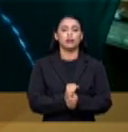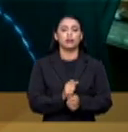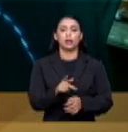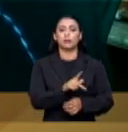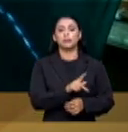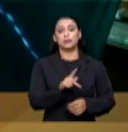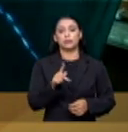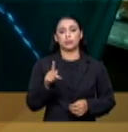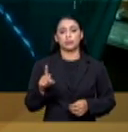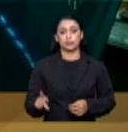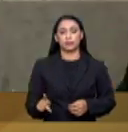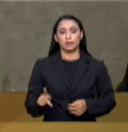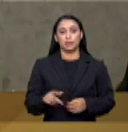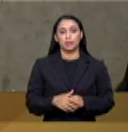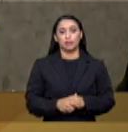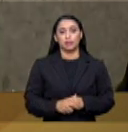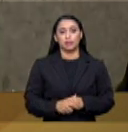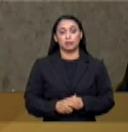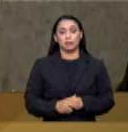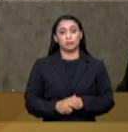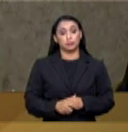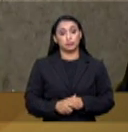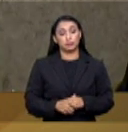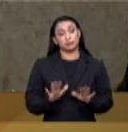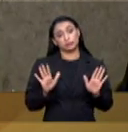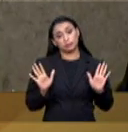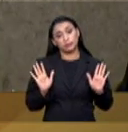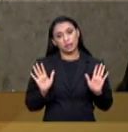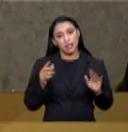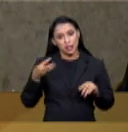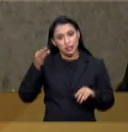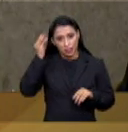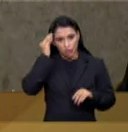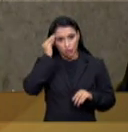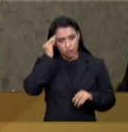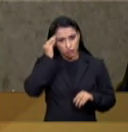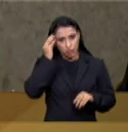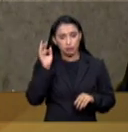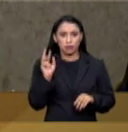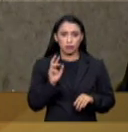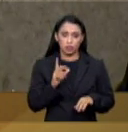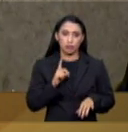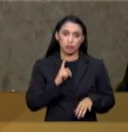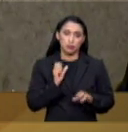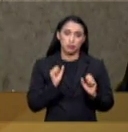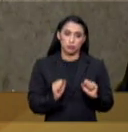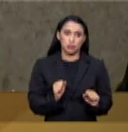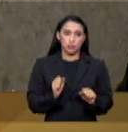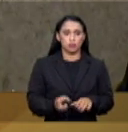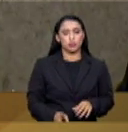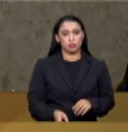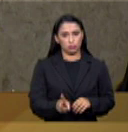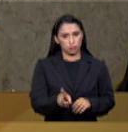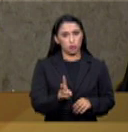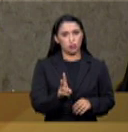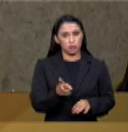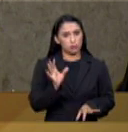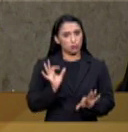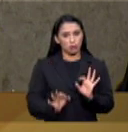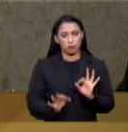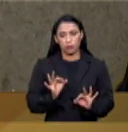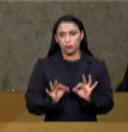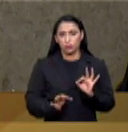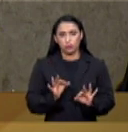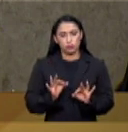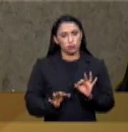do tribunal. Pois não. Bom, em primeiro lugar, eu entendo que Vossa Excelência tem razão, devemos prosseguir com o julgamento